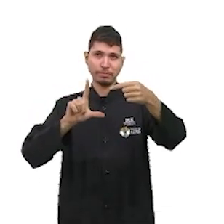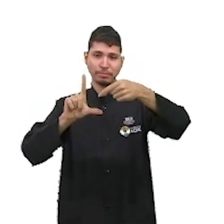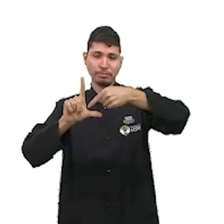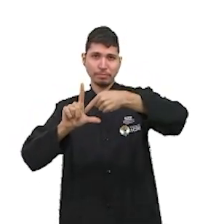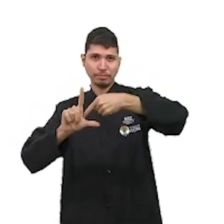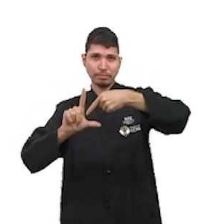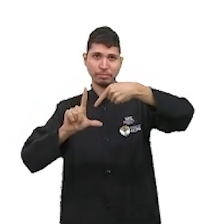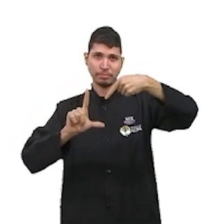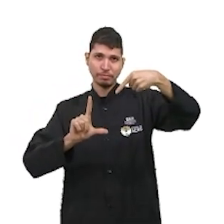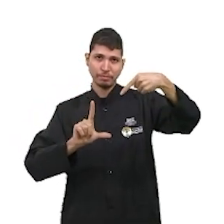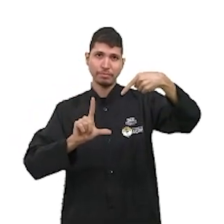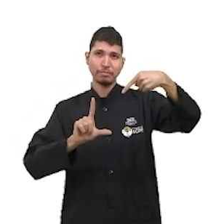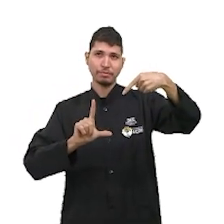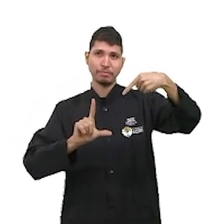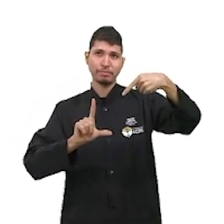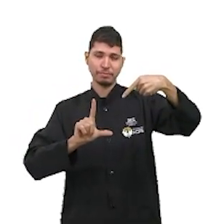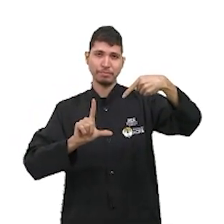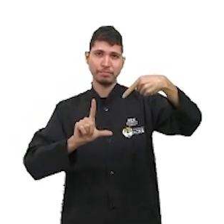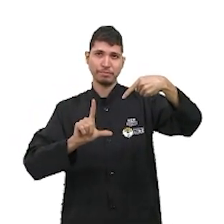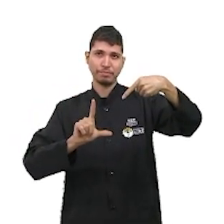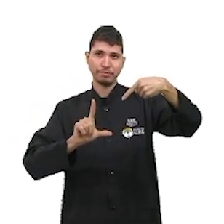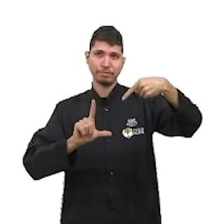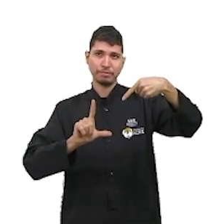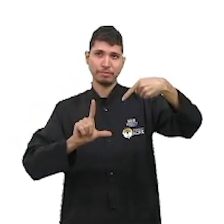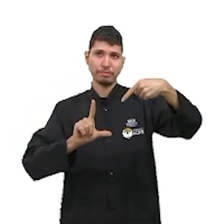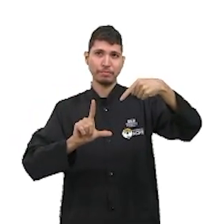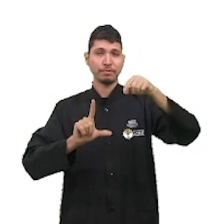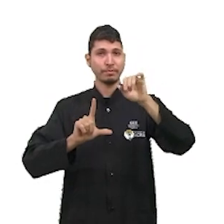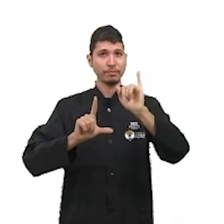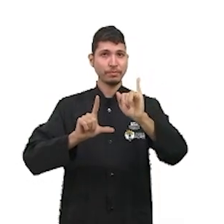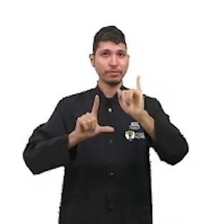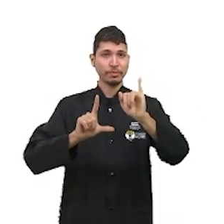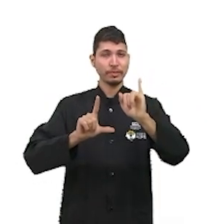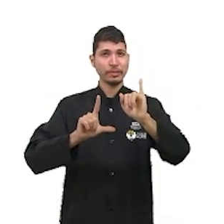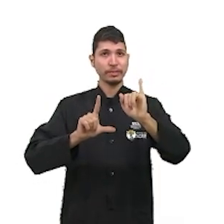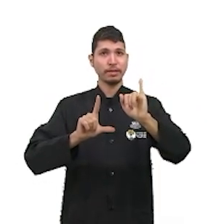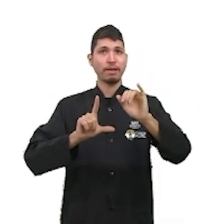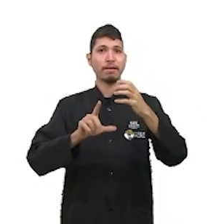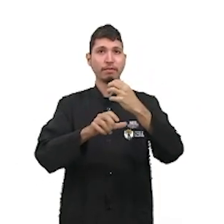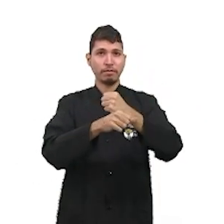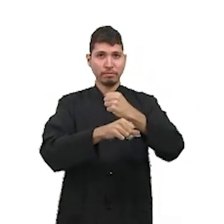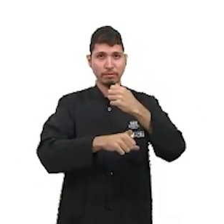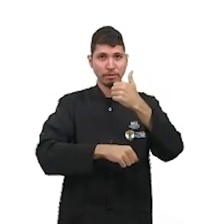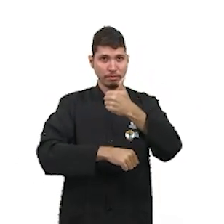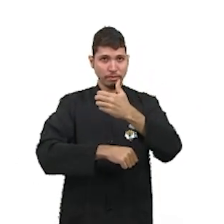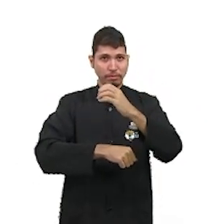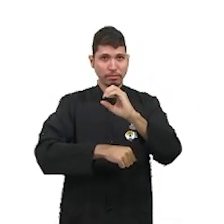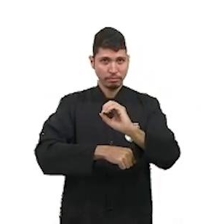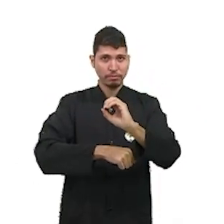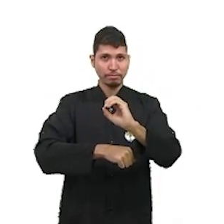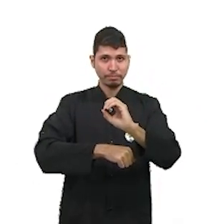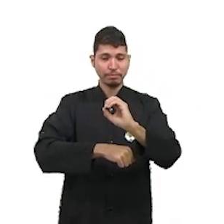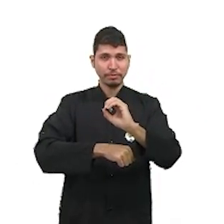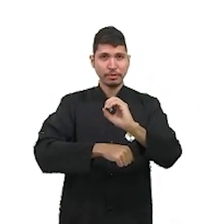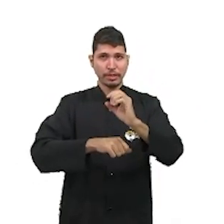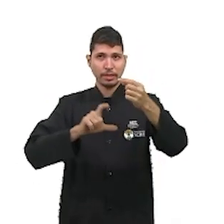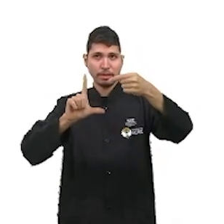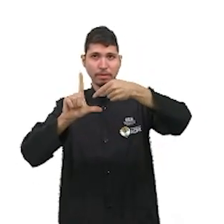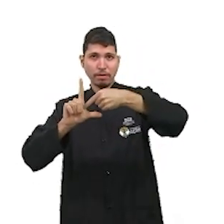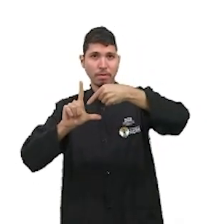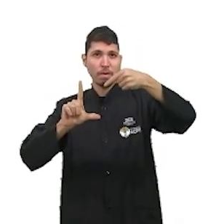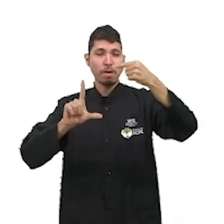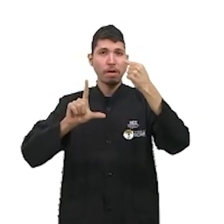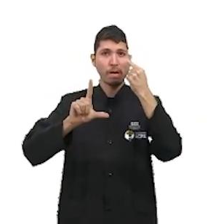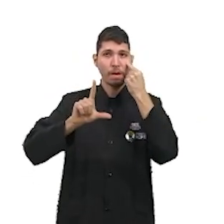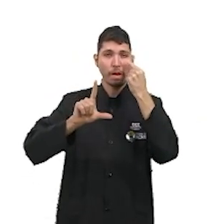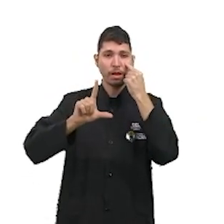3, ok? O nosso I, a nossa corrente, vale 10, né? E a gente já vê que esse gráfico, ele já